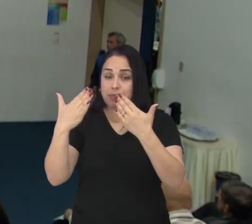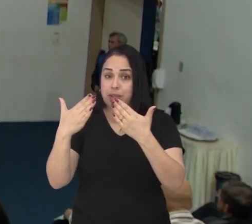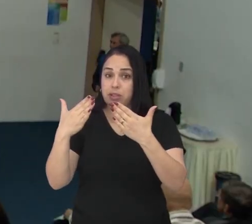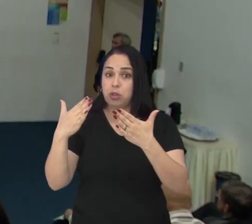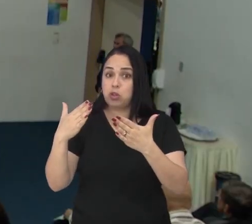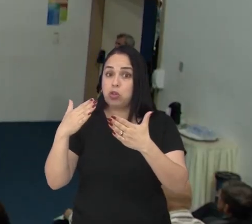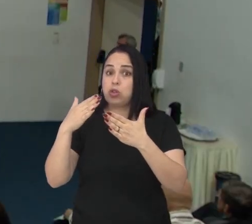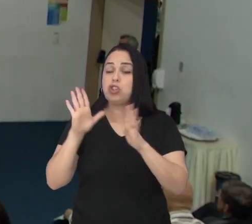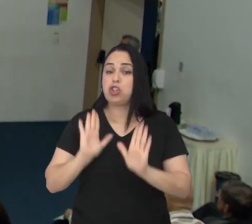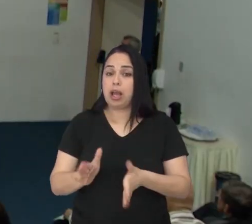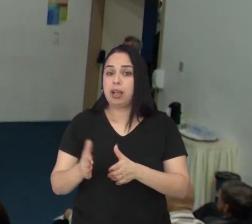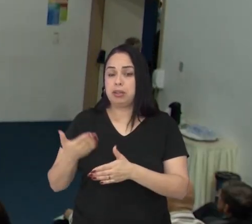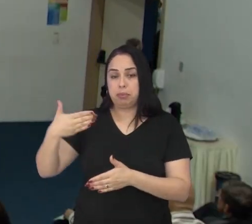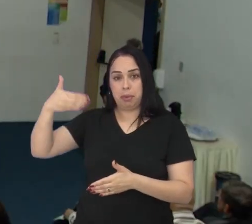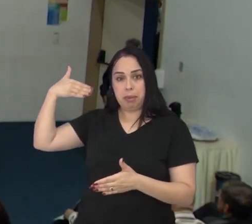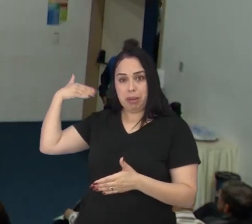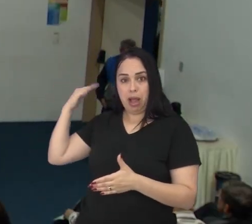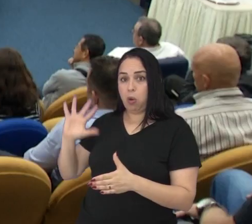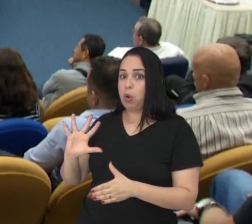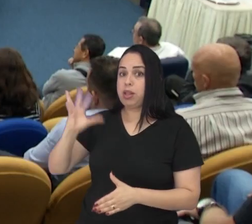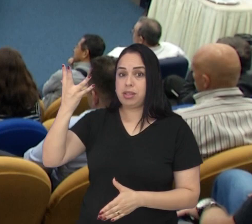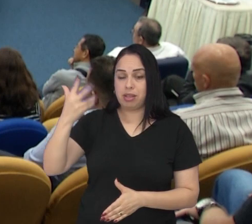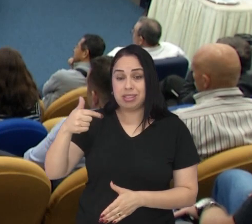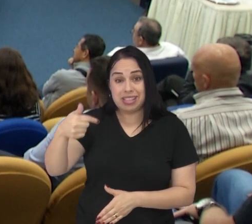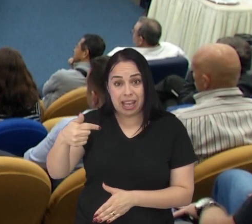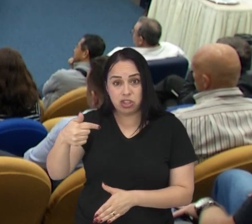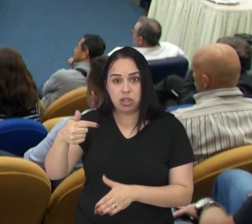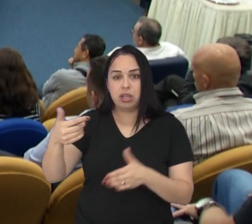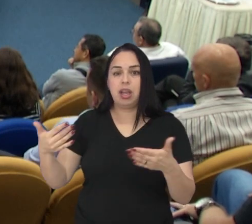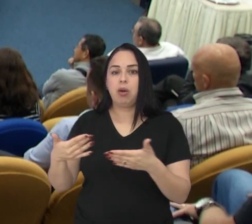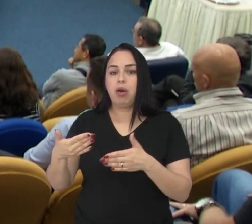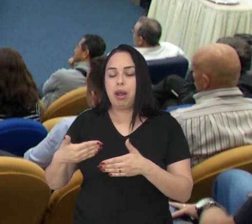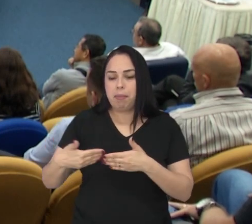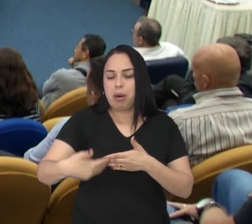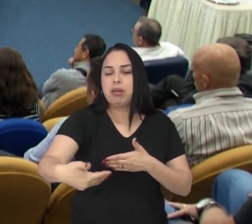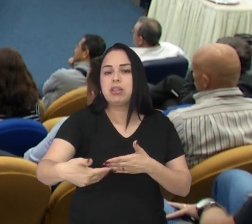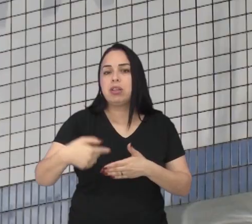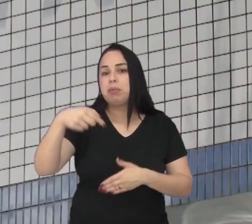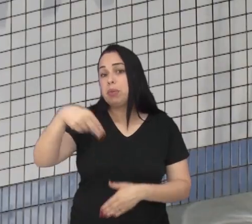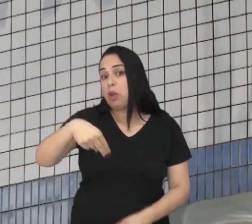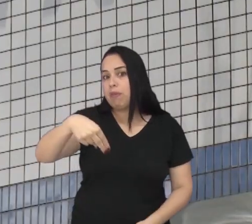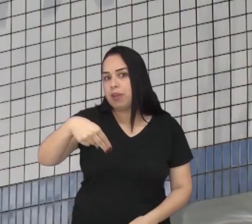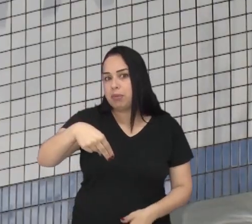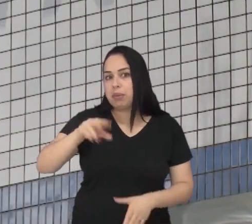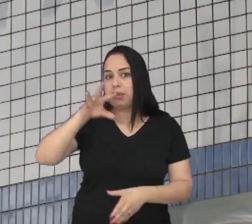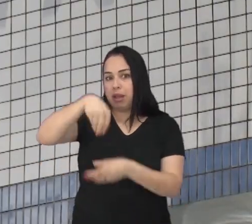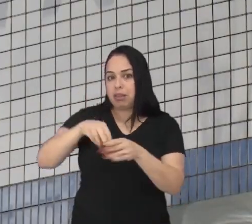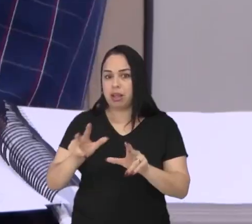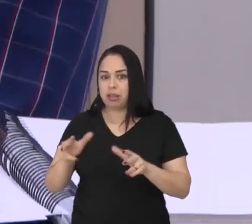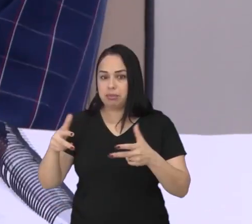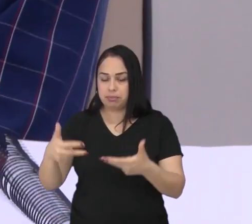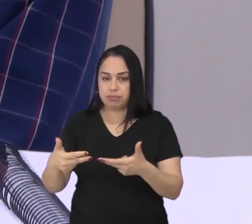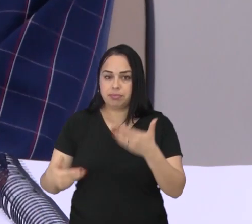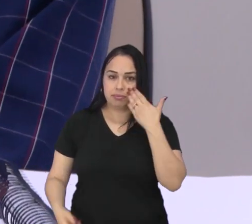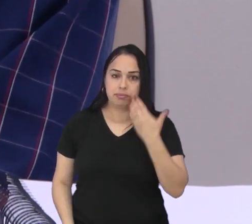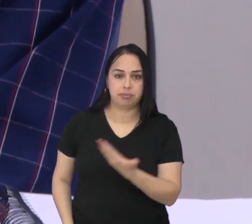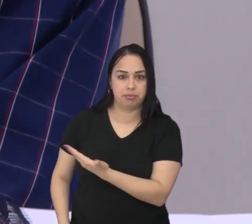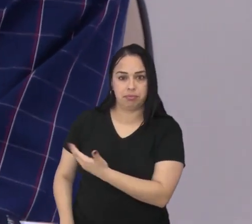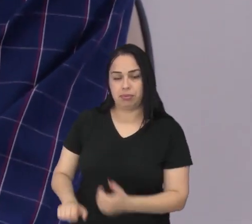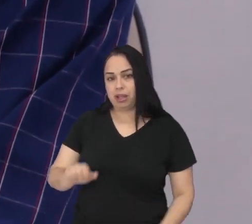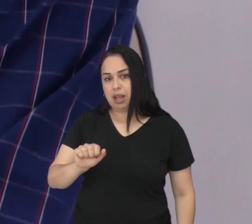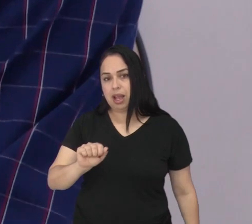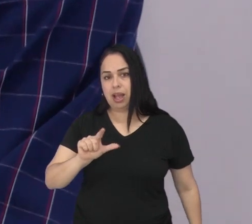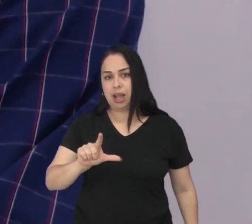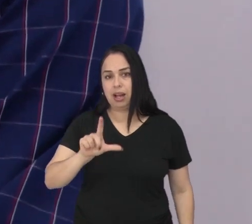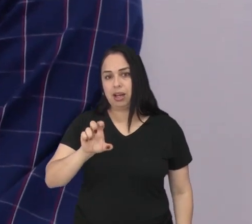públicas. Ao todo, 7 já foram feitas e a próxima acontecerá em novembro, na Câmara Municipal. De acordo com